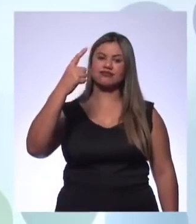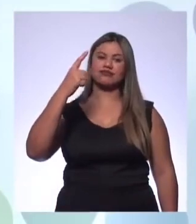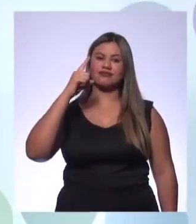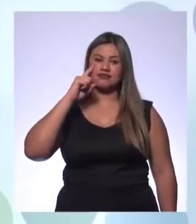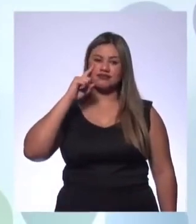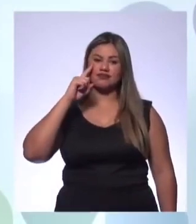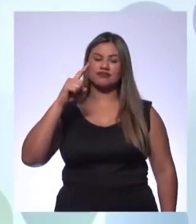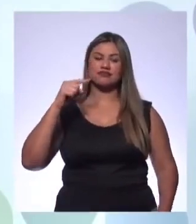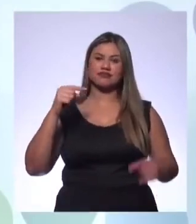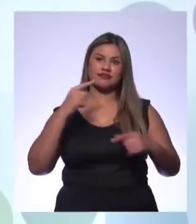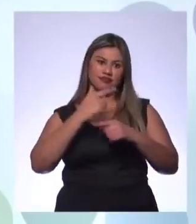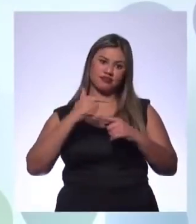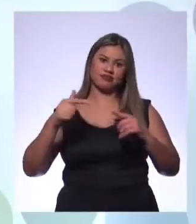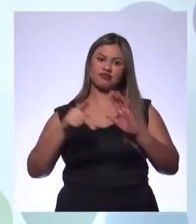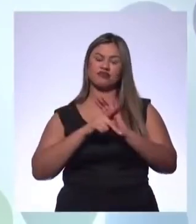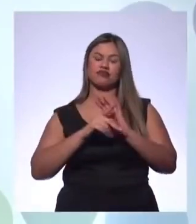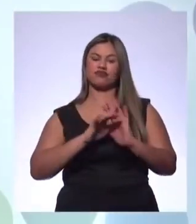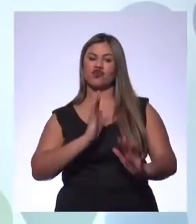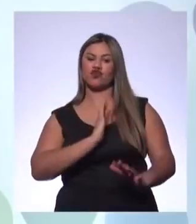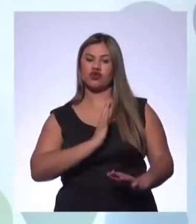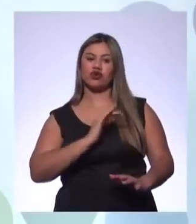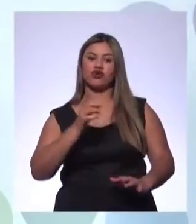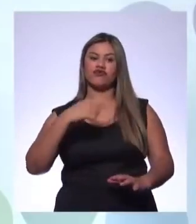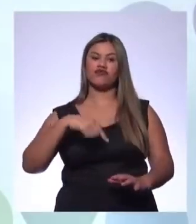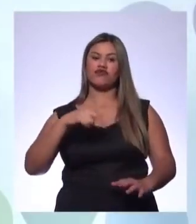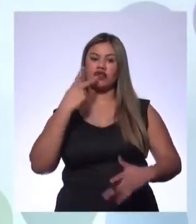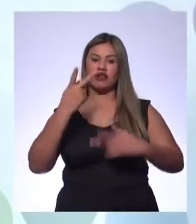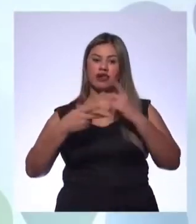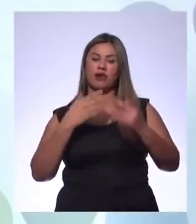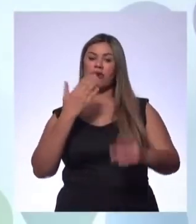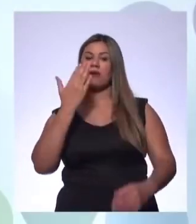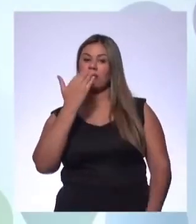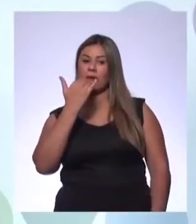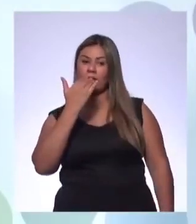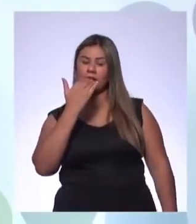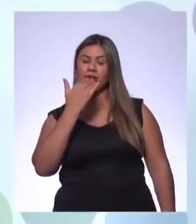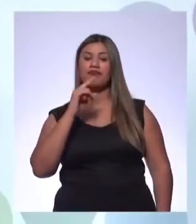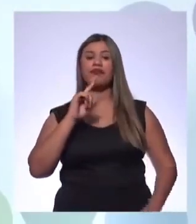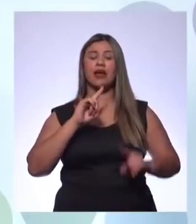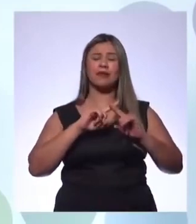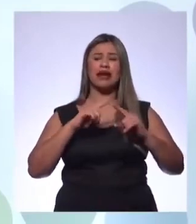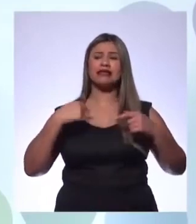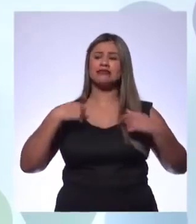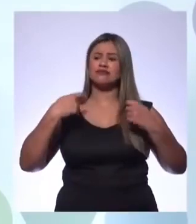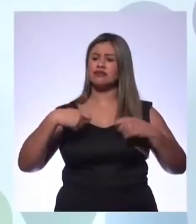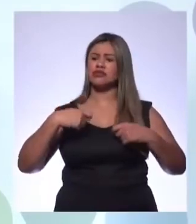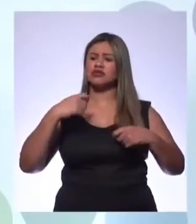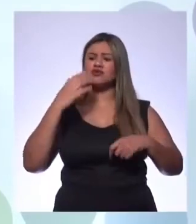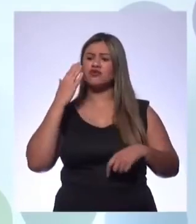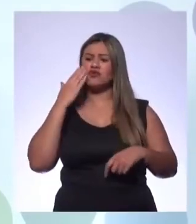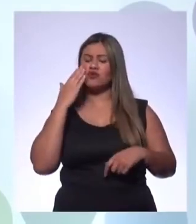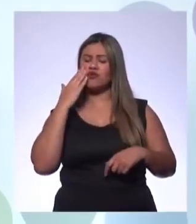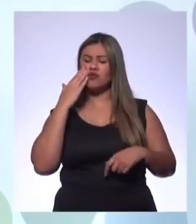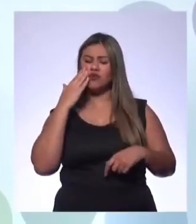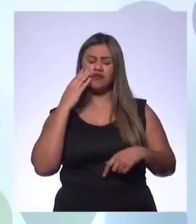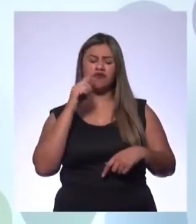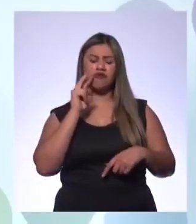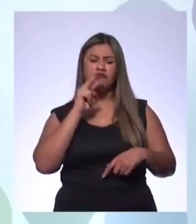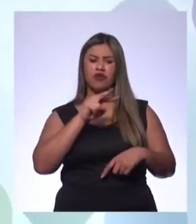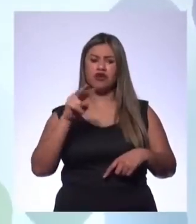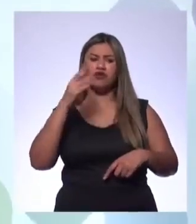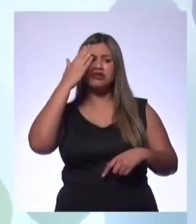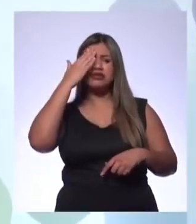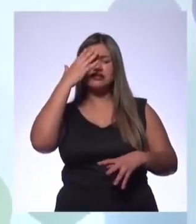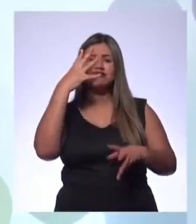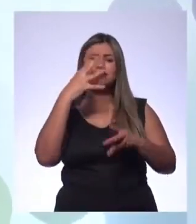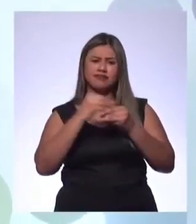de alimentação, certo? Então eu preciso saber se vocês entendem aí alguns termos antes da gente prosseguir na aula. Primeiro eu